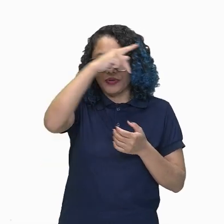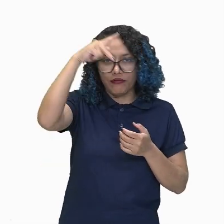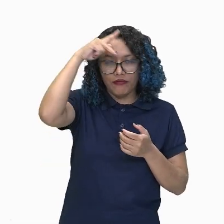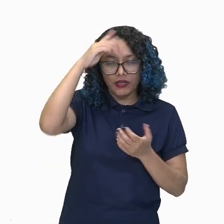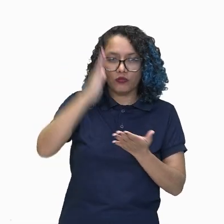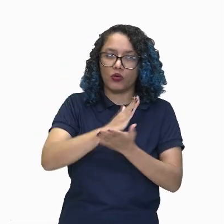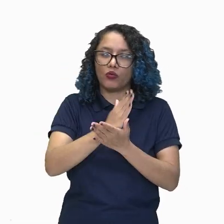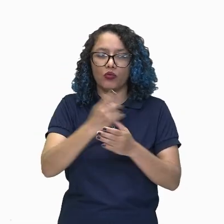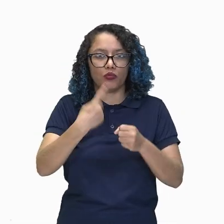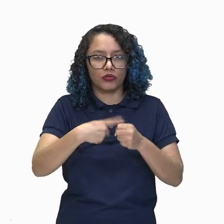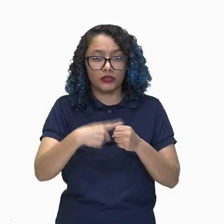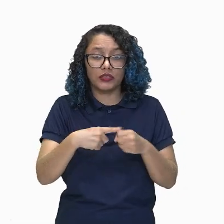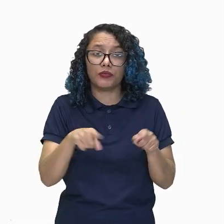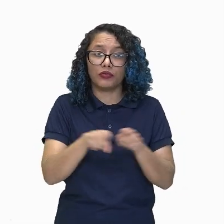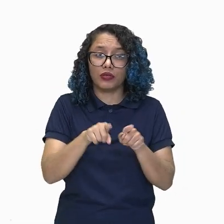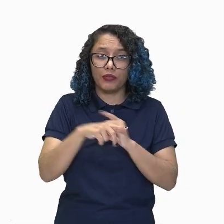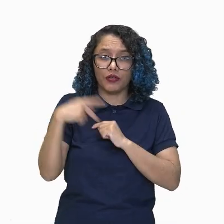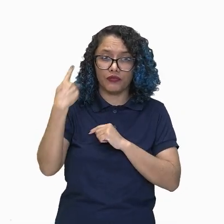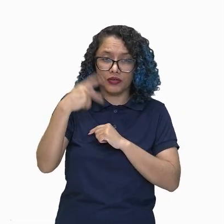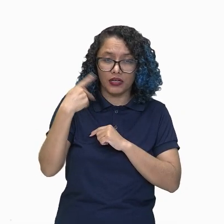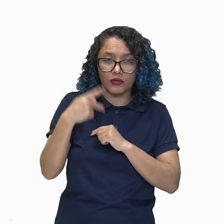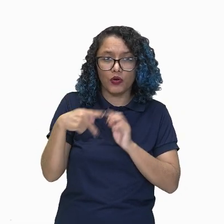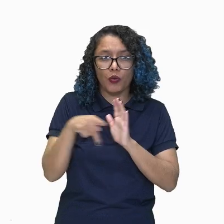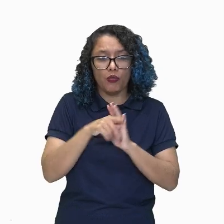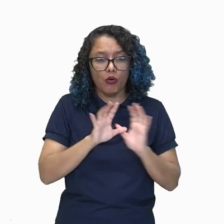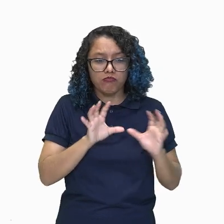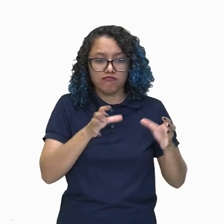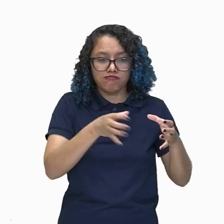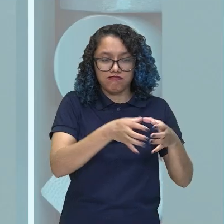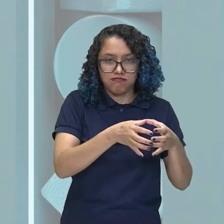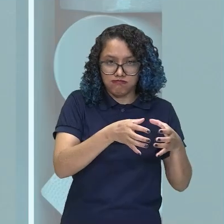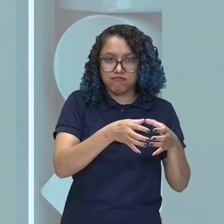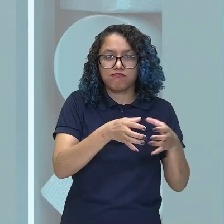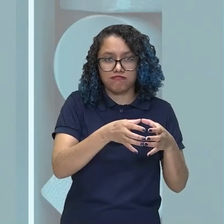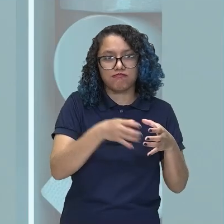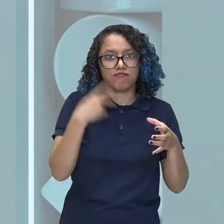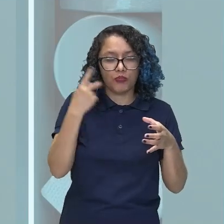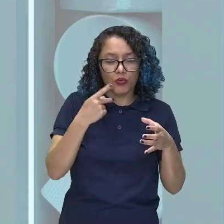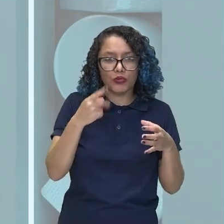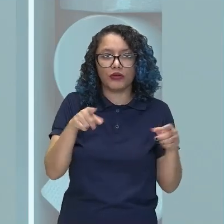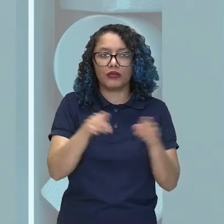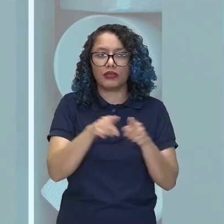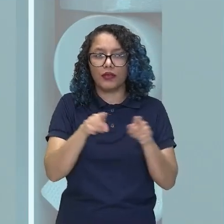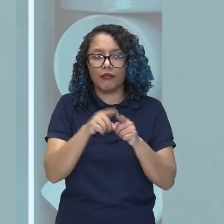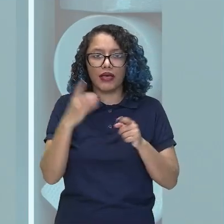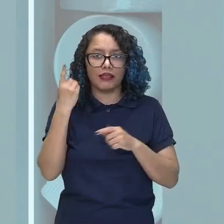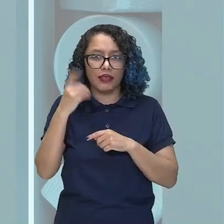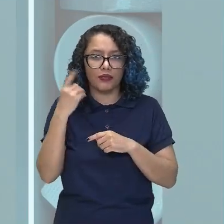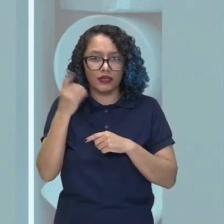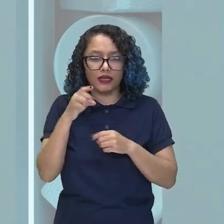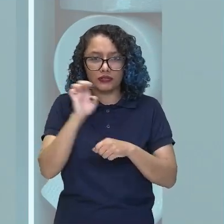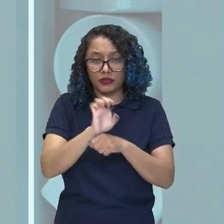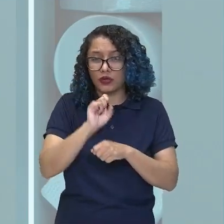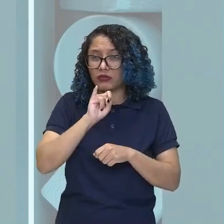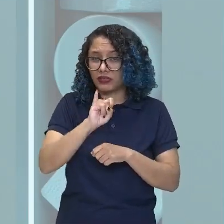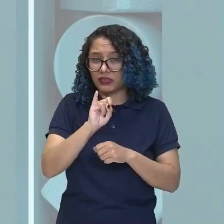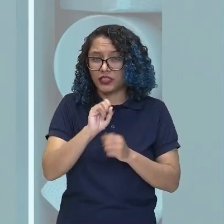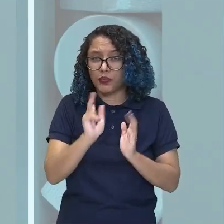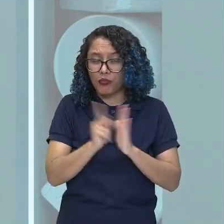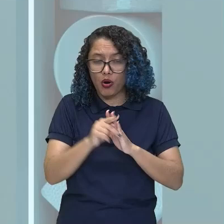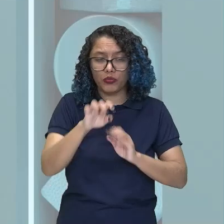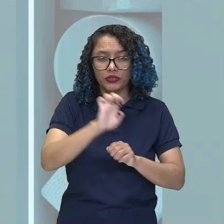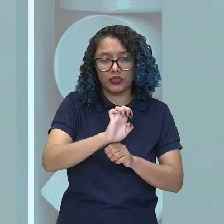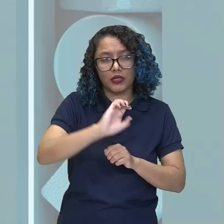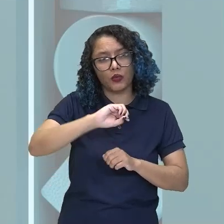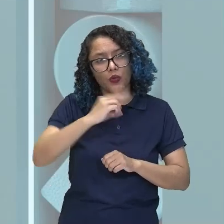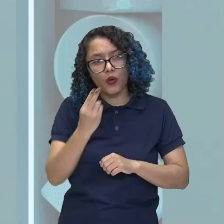os vereadores da Câmara de um município, os deputados estaduais, que quando se trata de Estado, ou